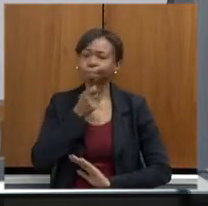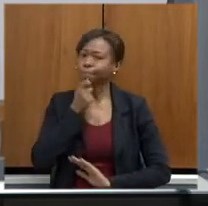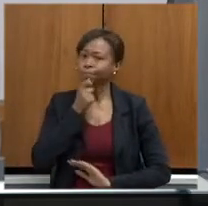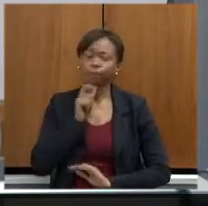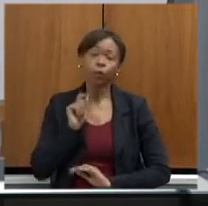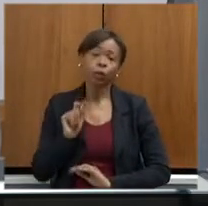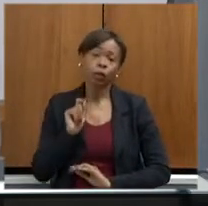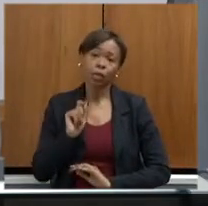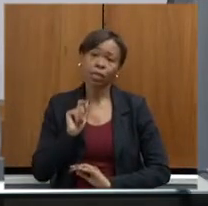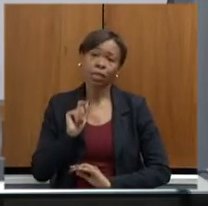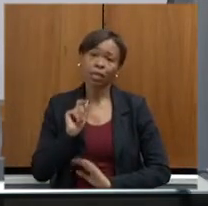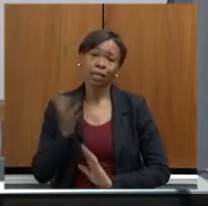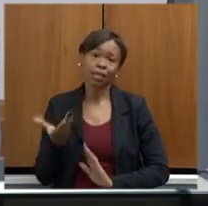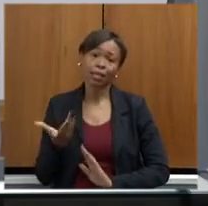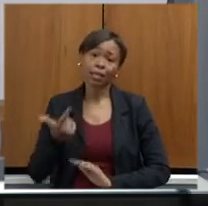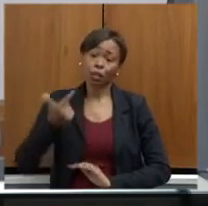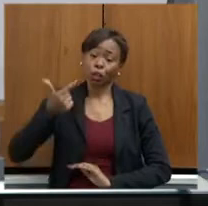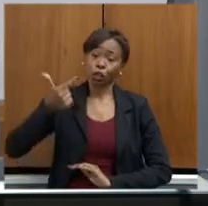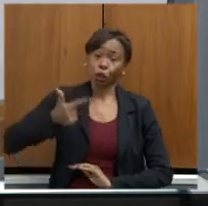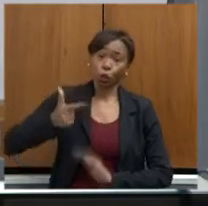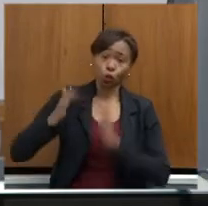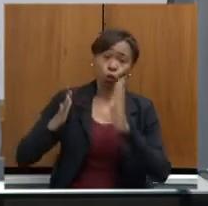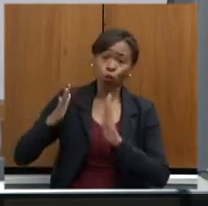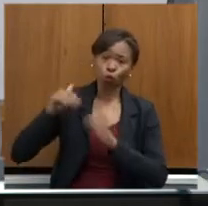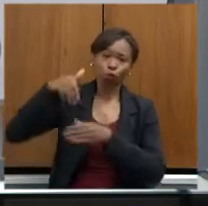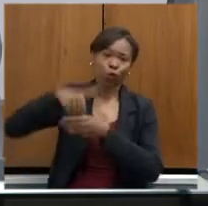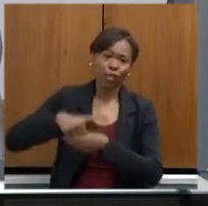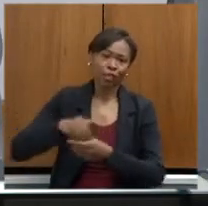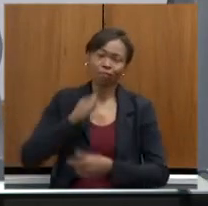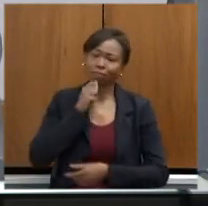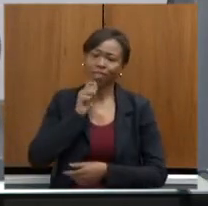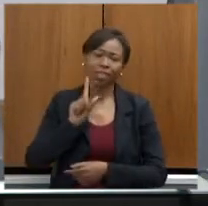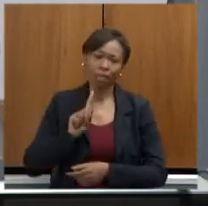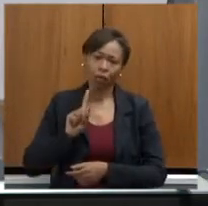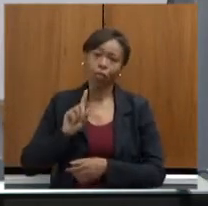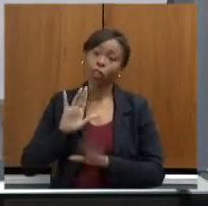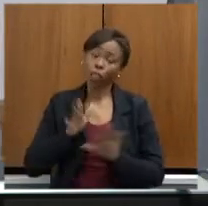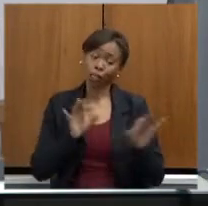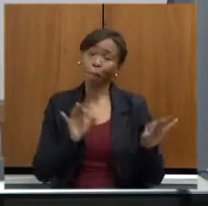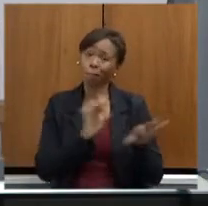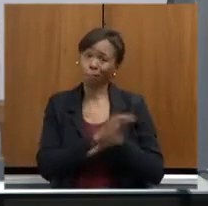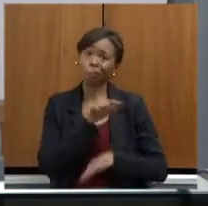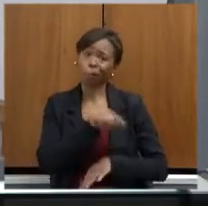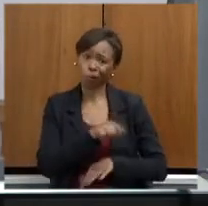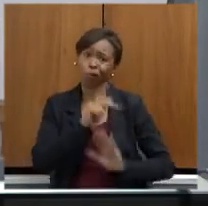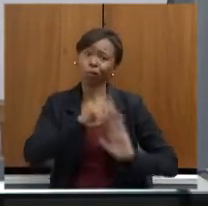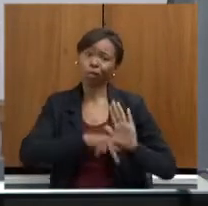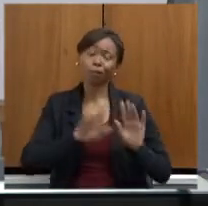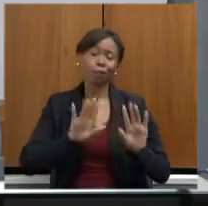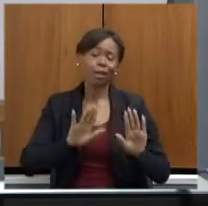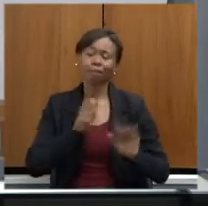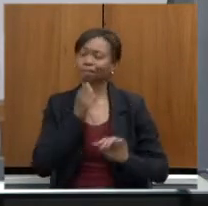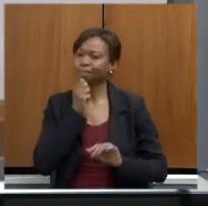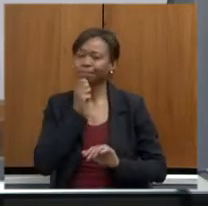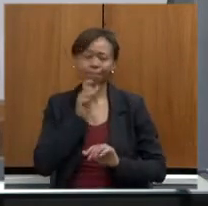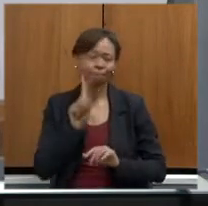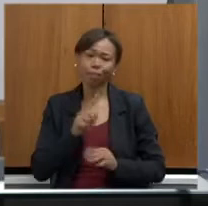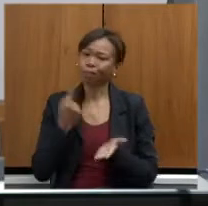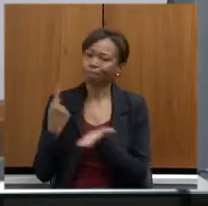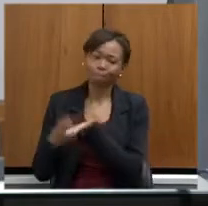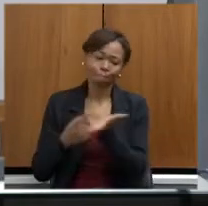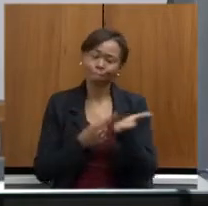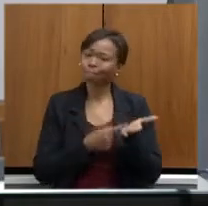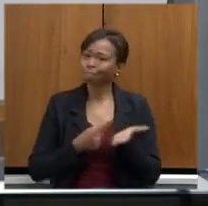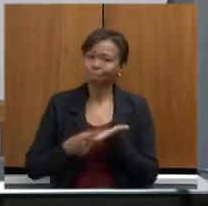em votação em segundo turno e ele já pronto para ser votado em segundo turno nós fizemos entrar que não conseguimos fazer um acordo